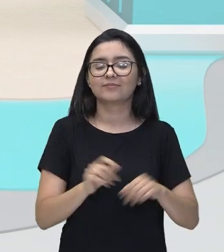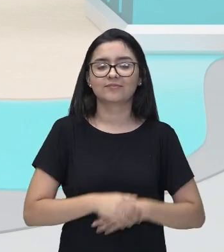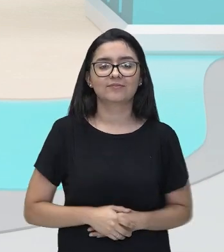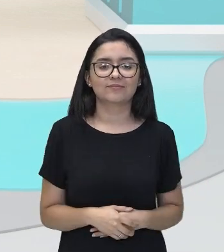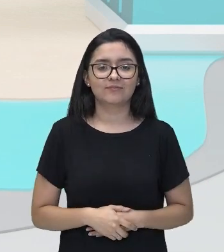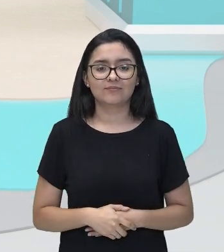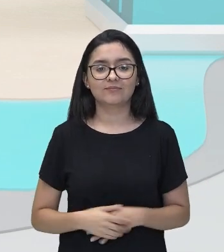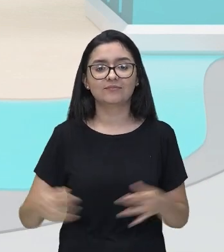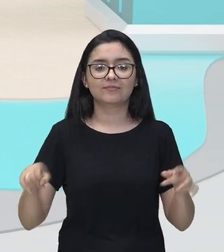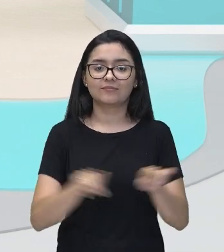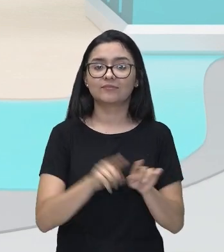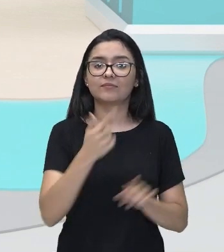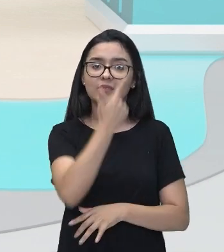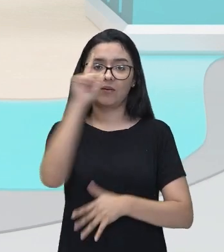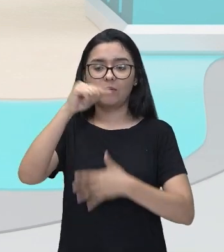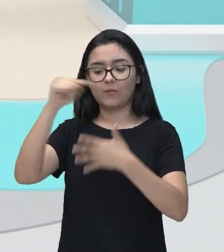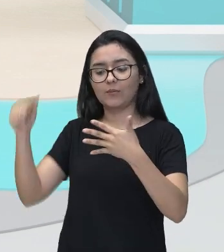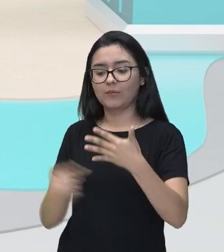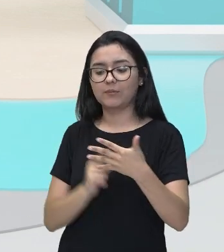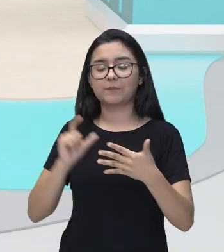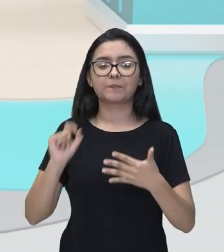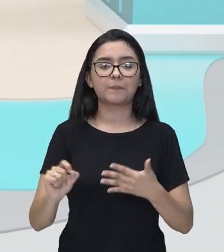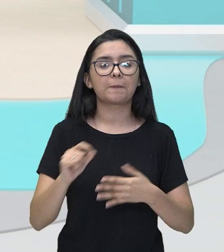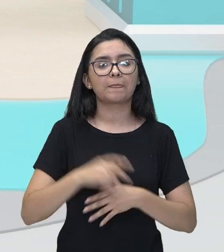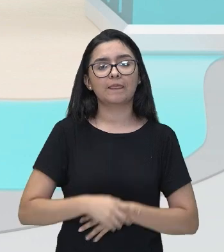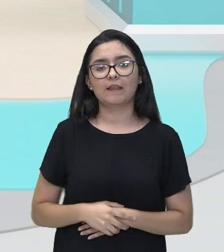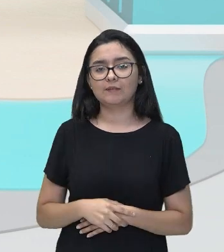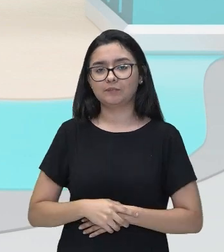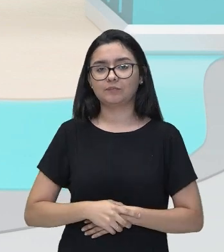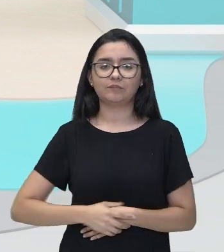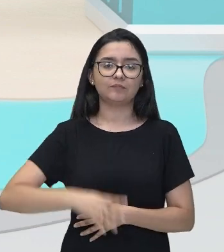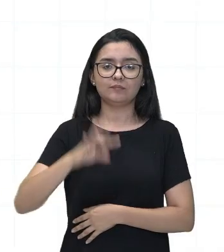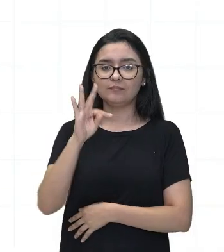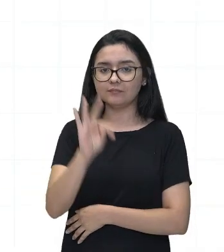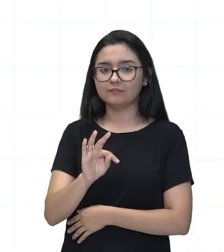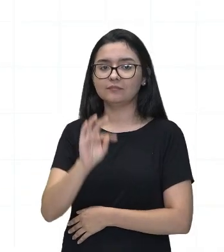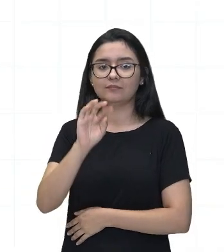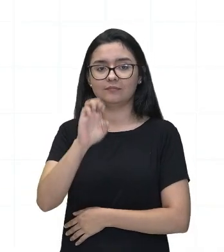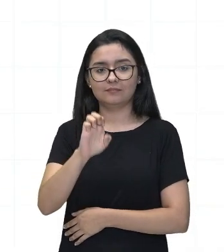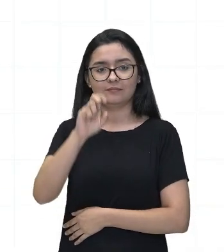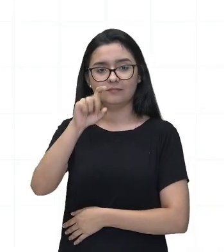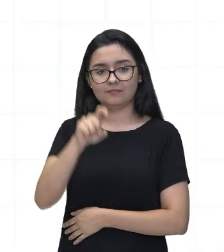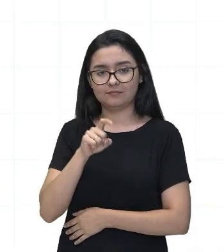um outro elemento que é chamado textura. O que vem ser a textura?